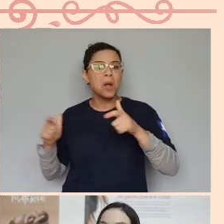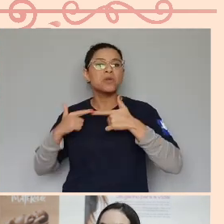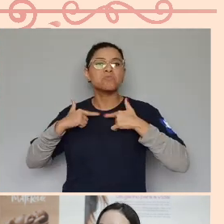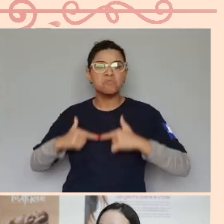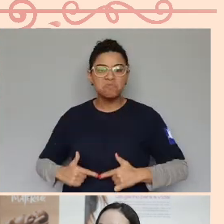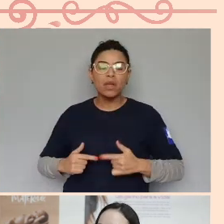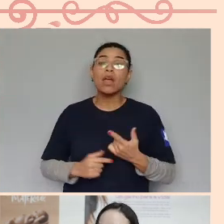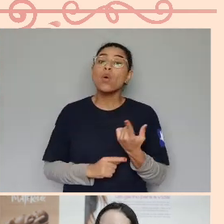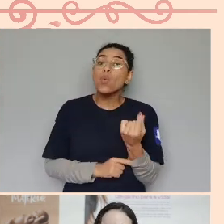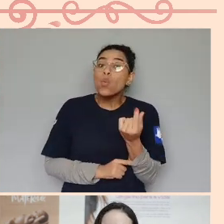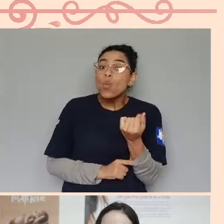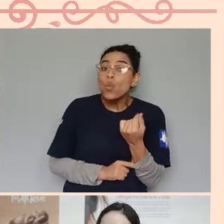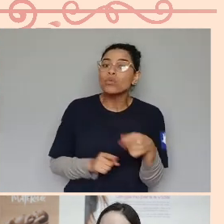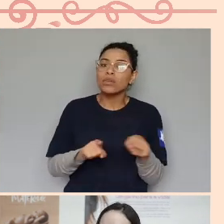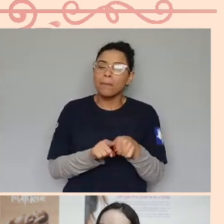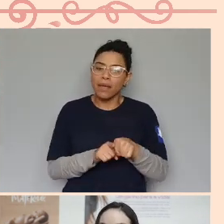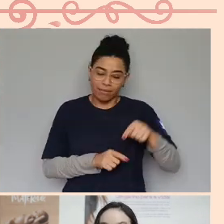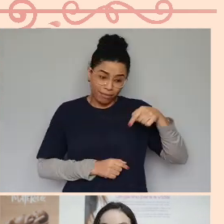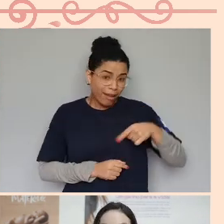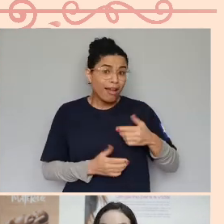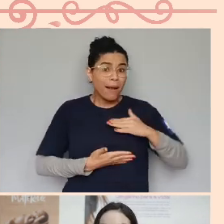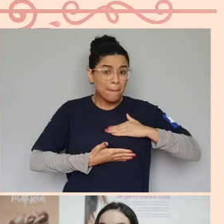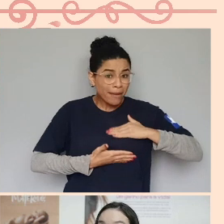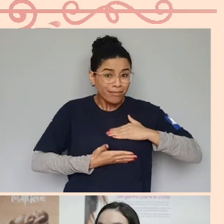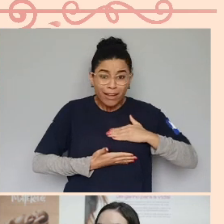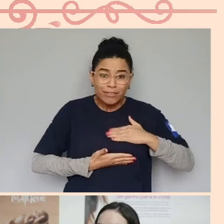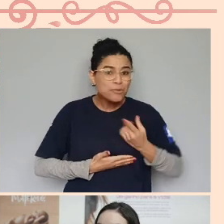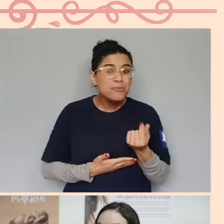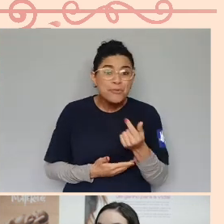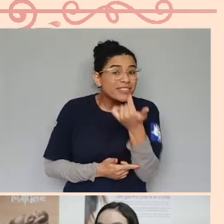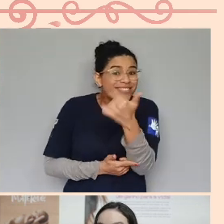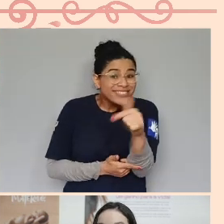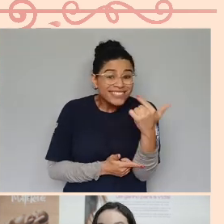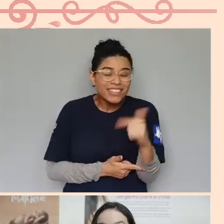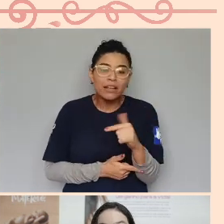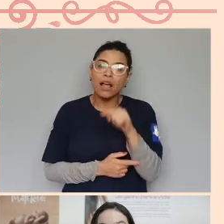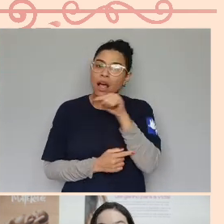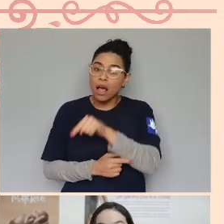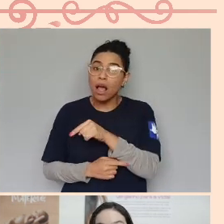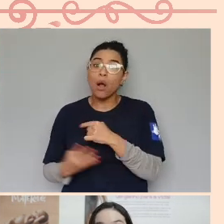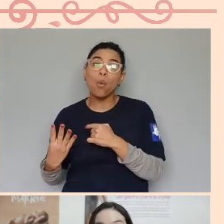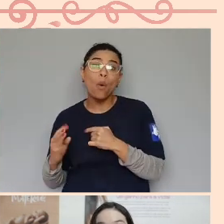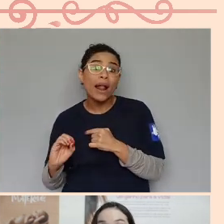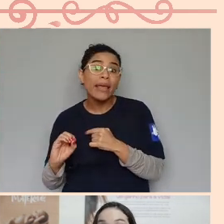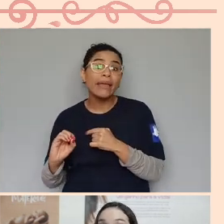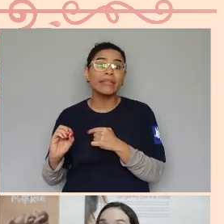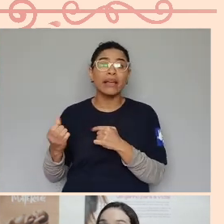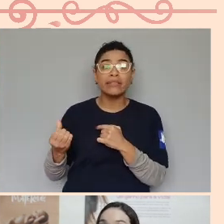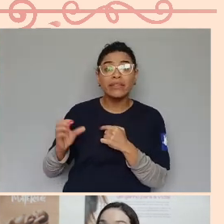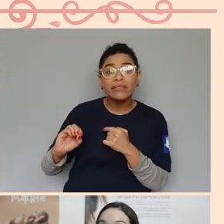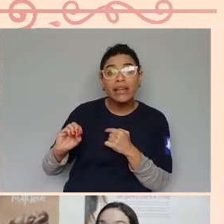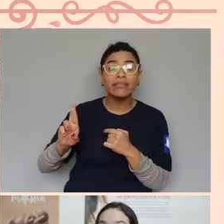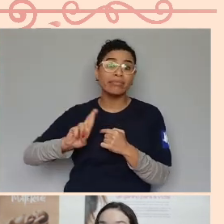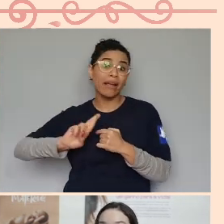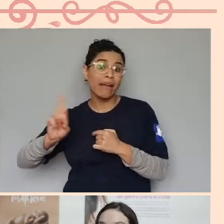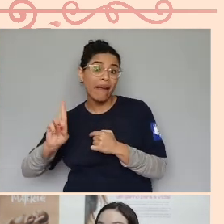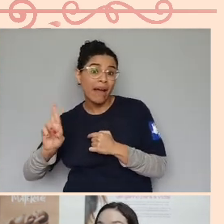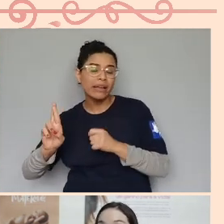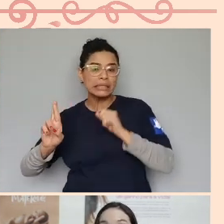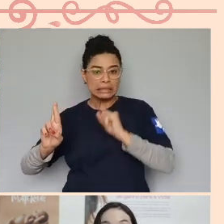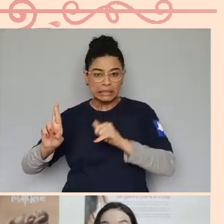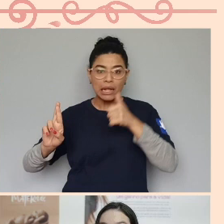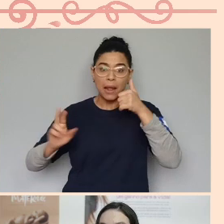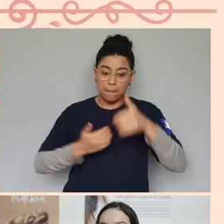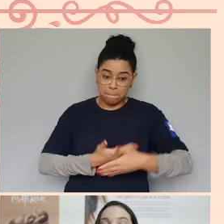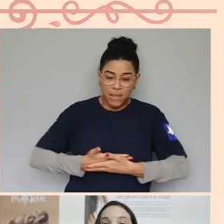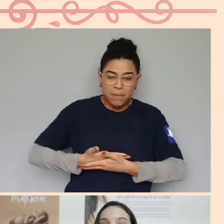O custo, leite materno é sem custo, já a fórmula tem um custo alto de R$40 a R$60. Se for uma fórmula para um bebê alérgico,